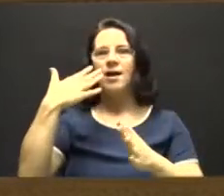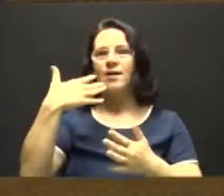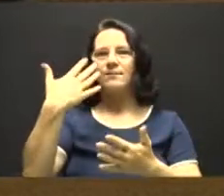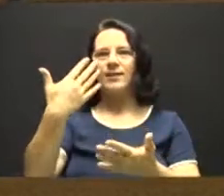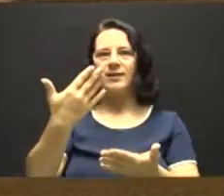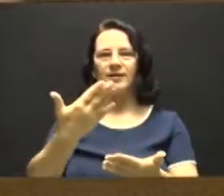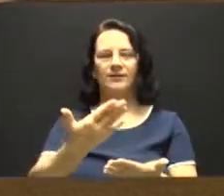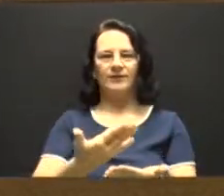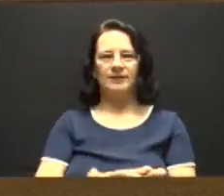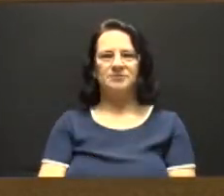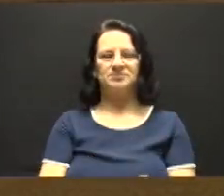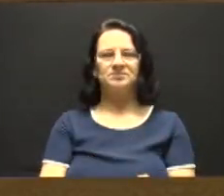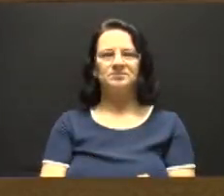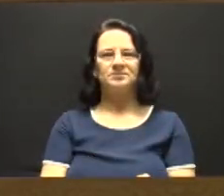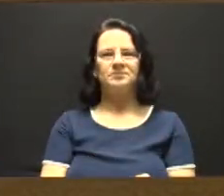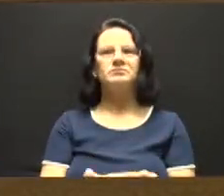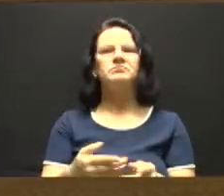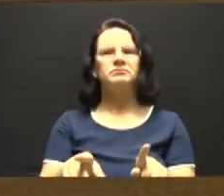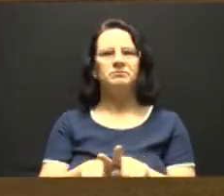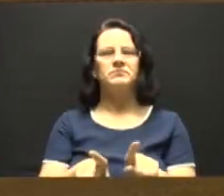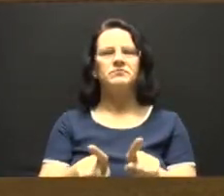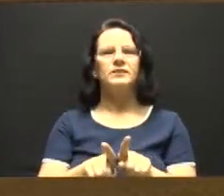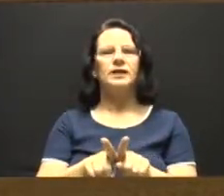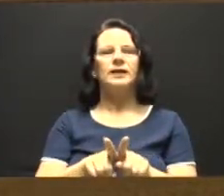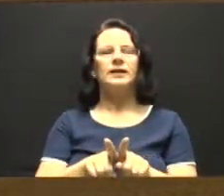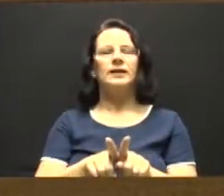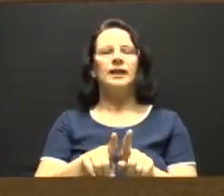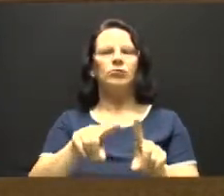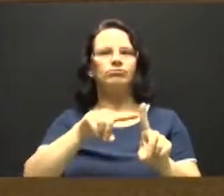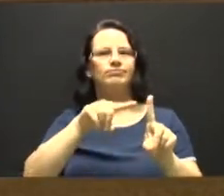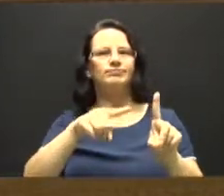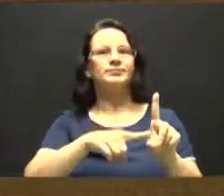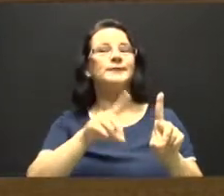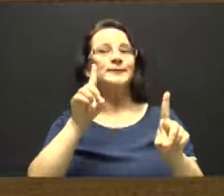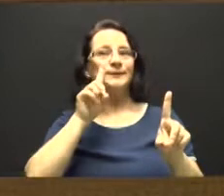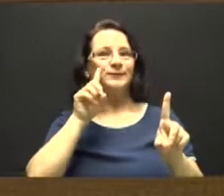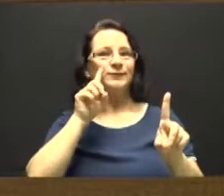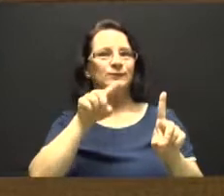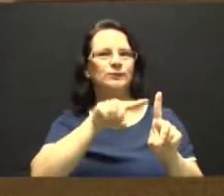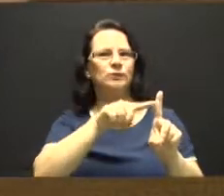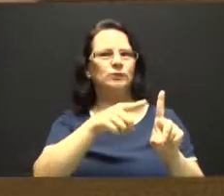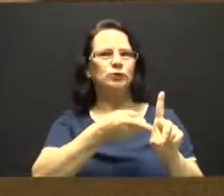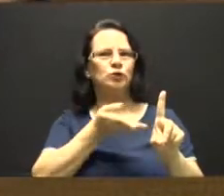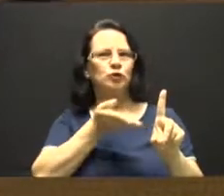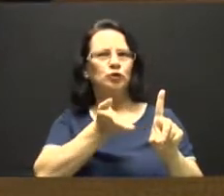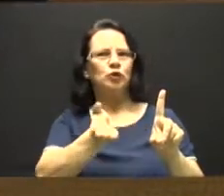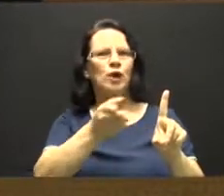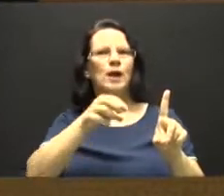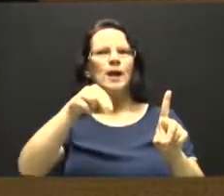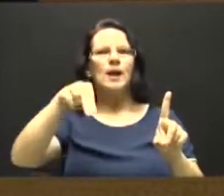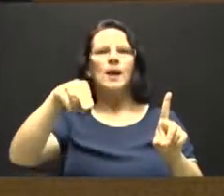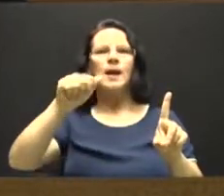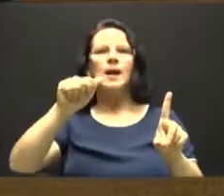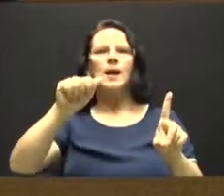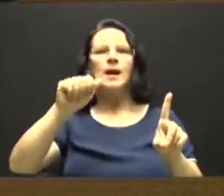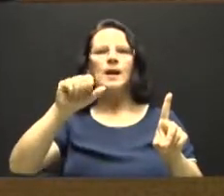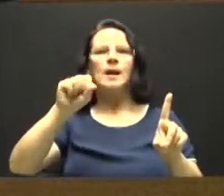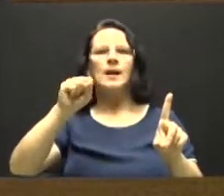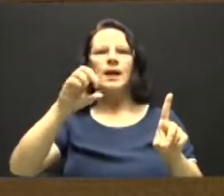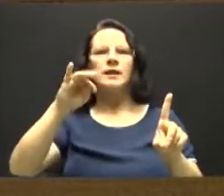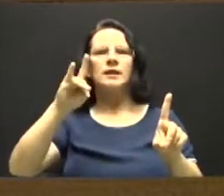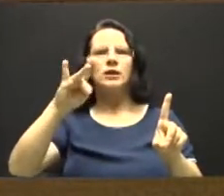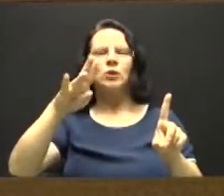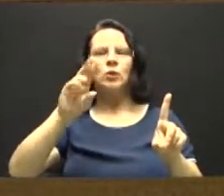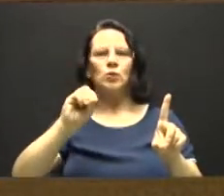encontra-se a importância do dia do nascituro nascituro é uma palavra que tem origem no latim